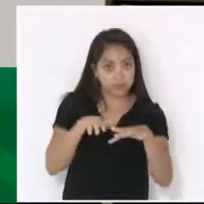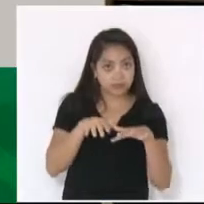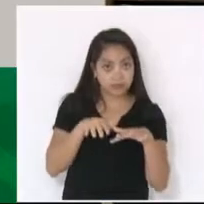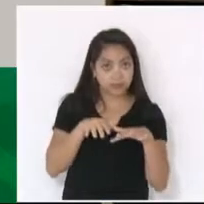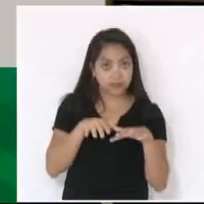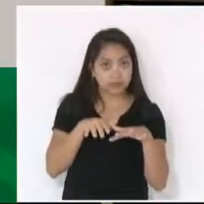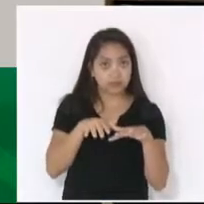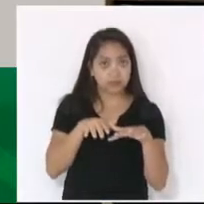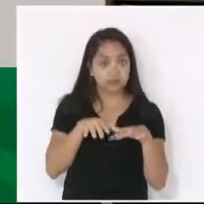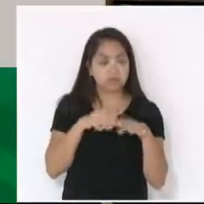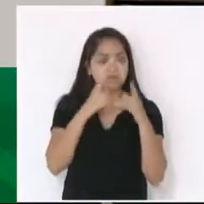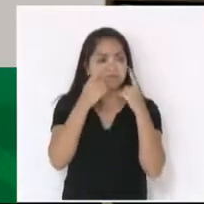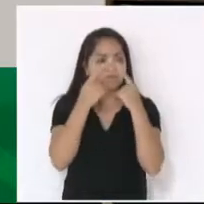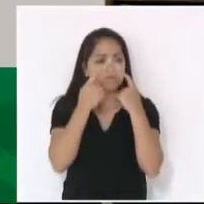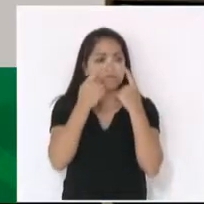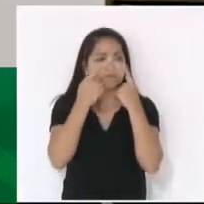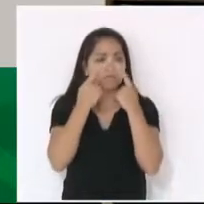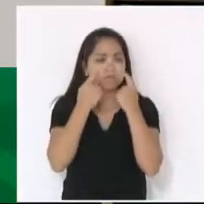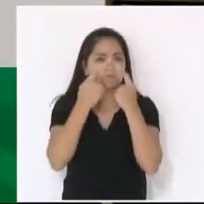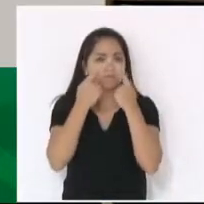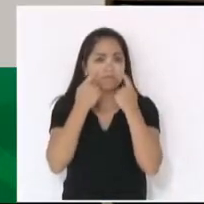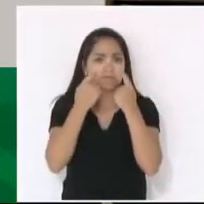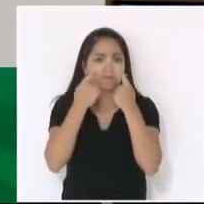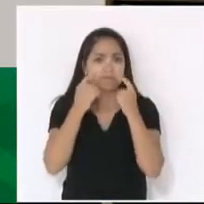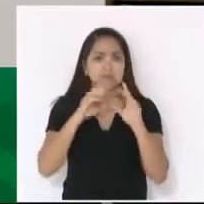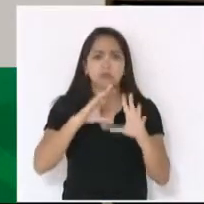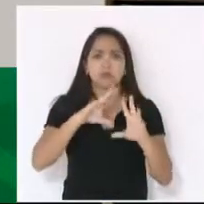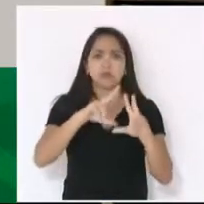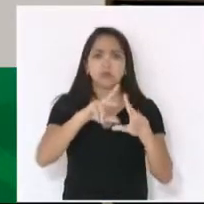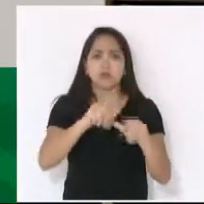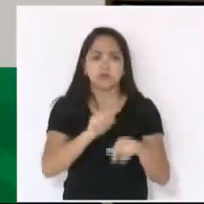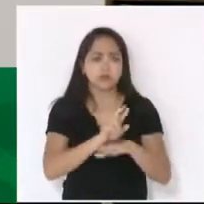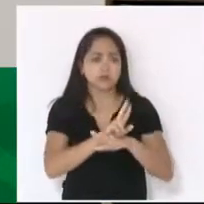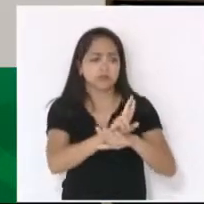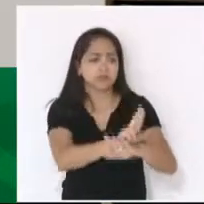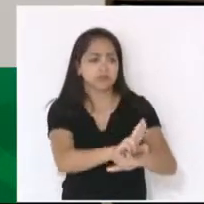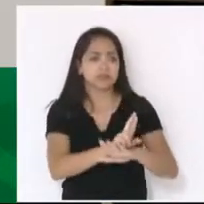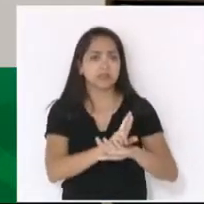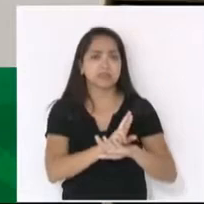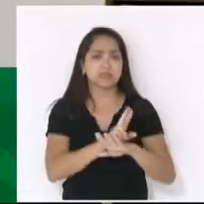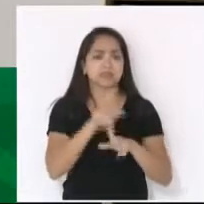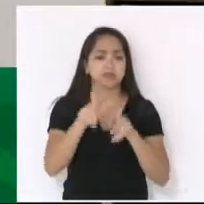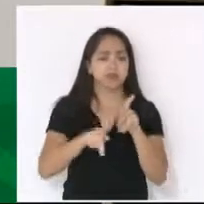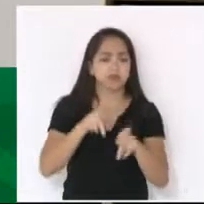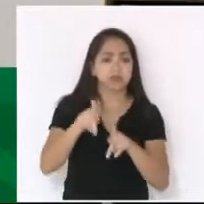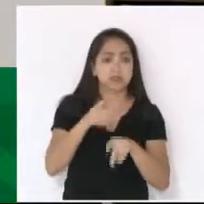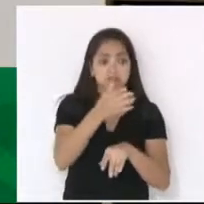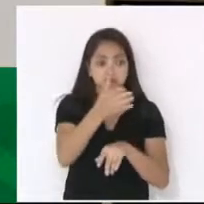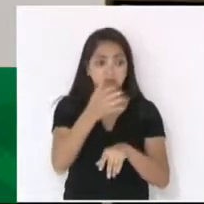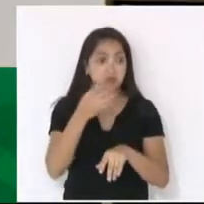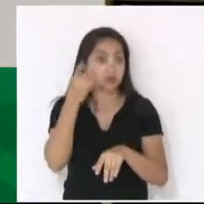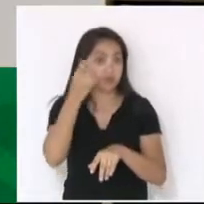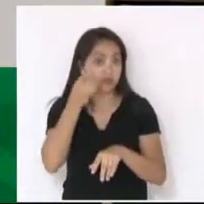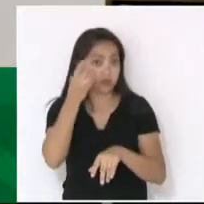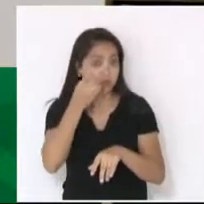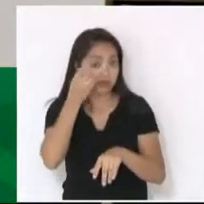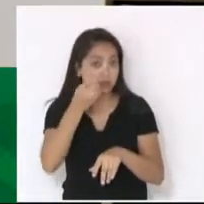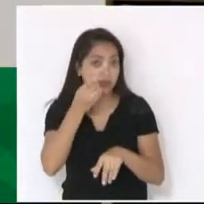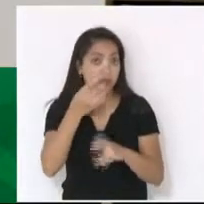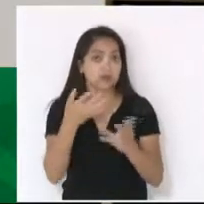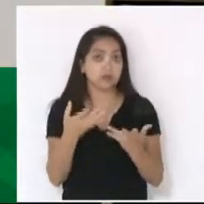e as lágrimas que o Mario conta dos Catarinenses os representantes são os parlamentares com